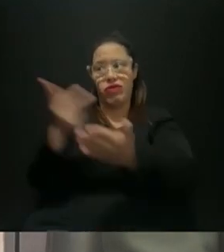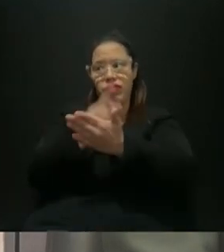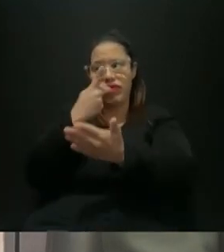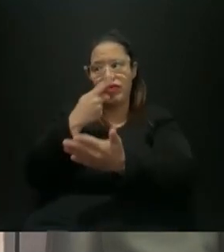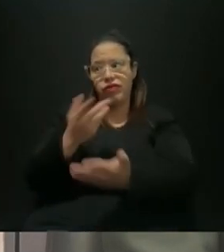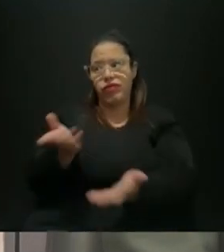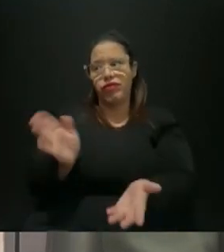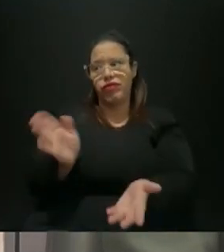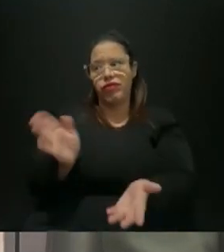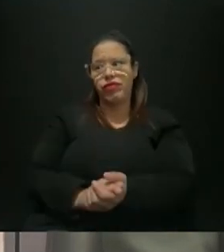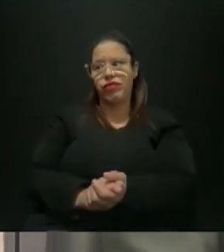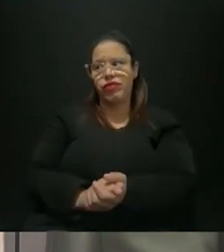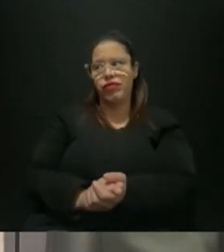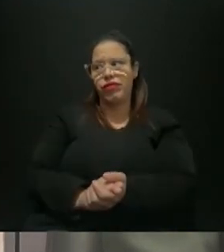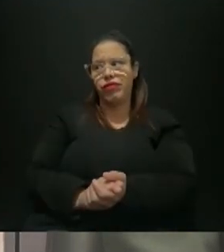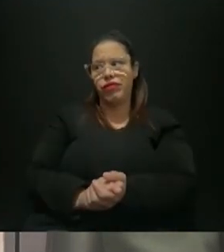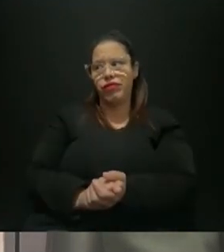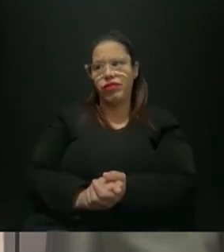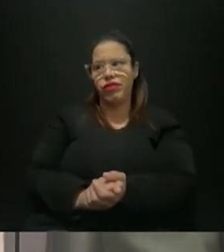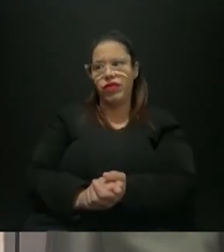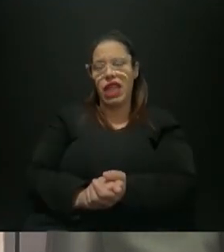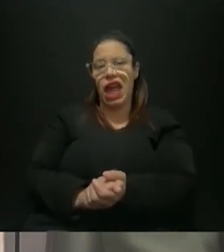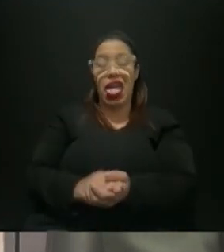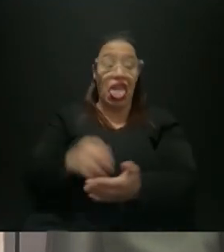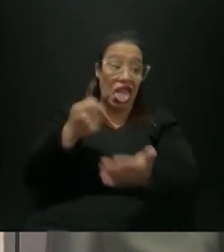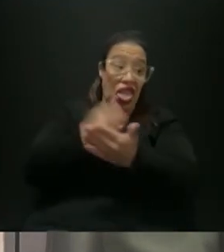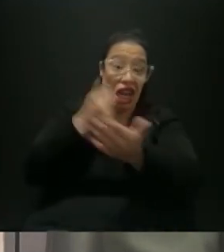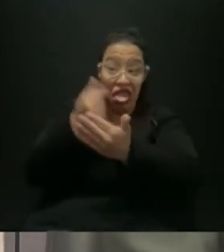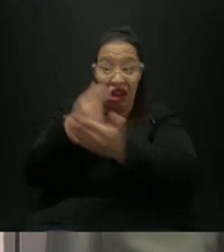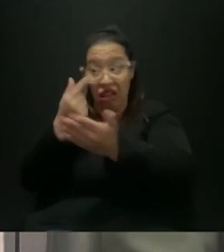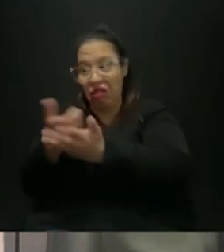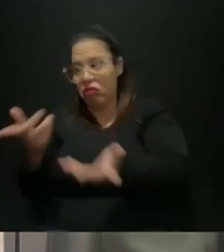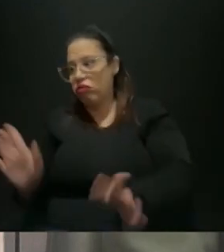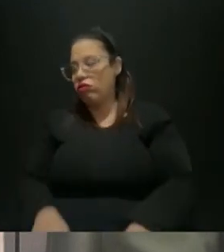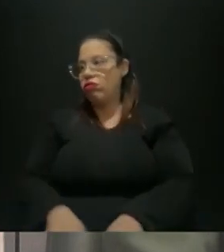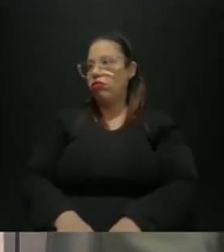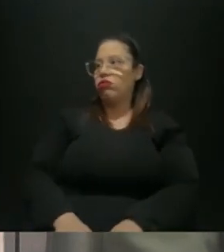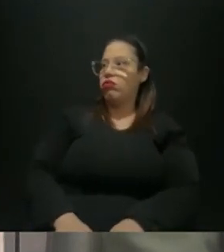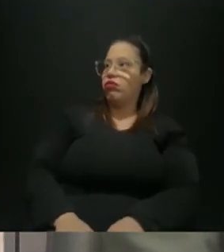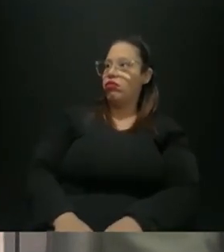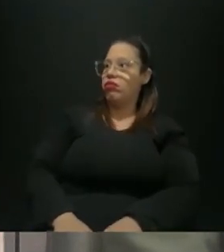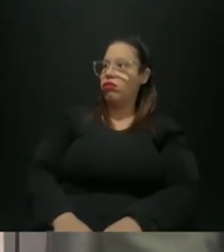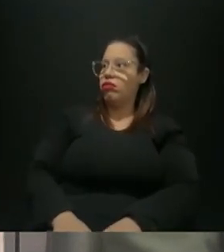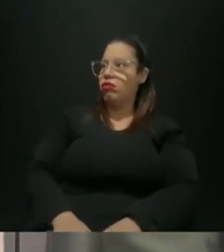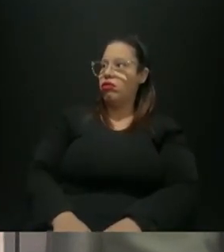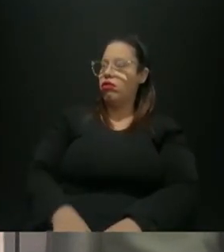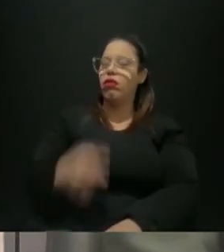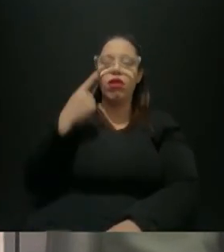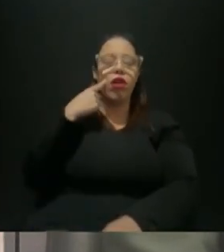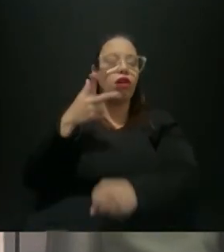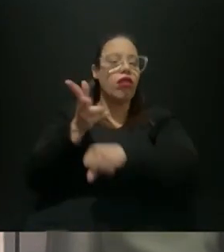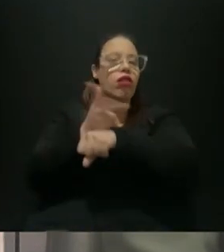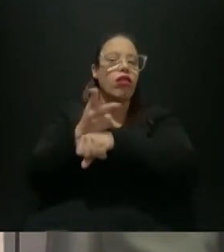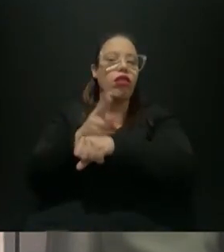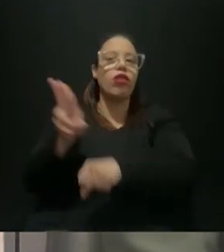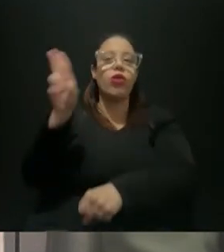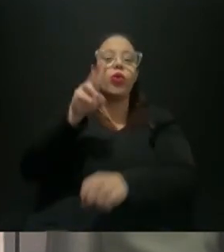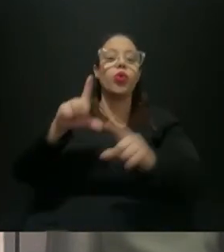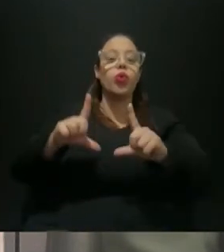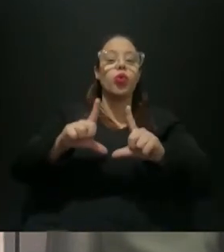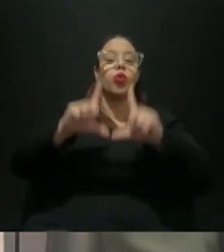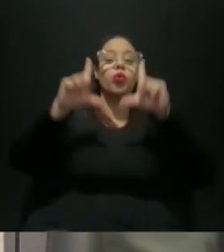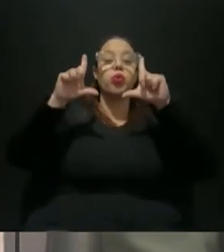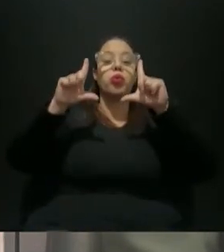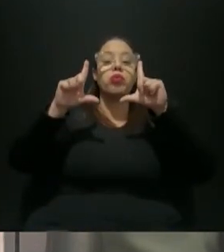questão do excesso de consumo. Quando a gente está falando, que a gente vê muito no vídeo, o uso de telas. E aí a gente tem